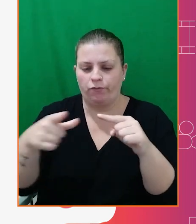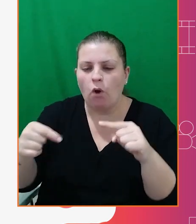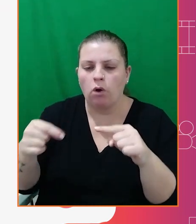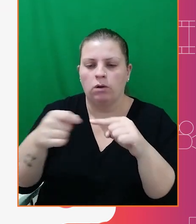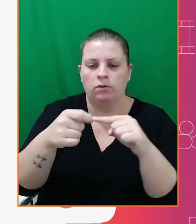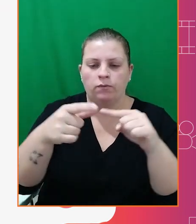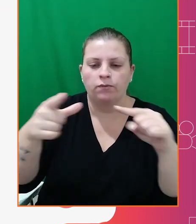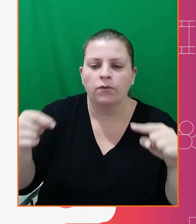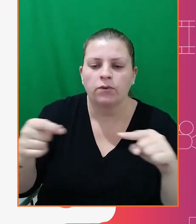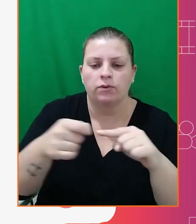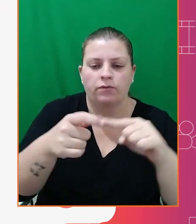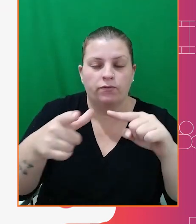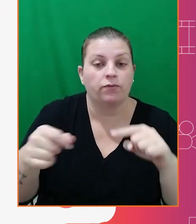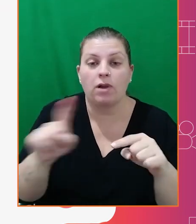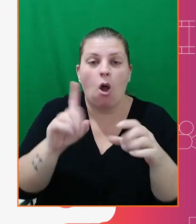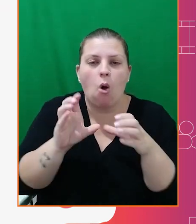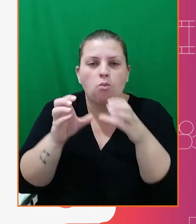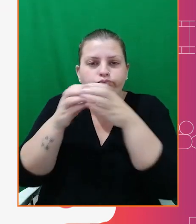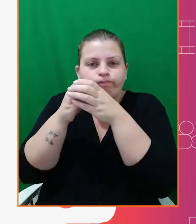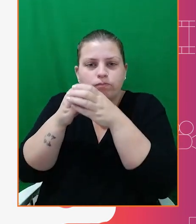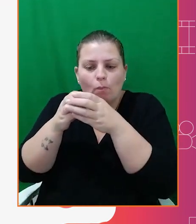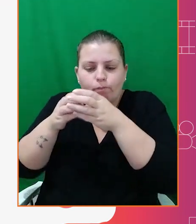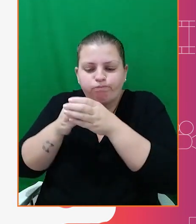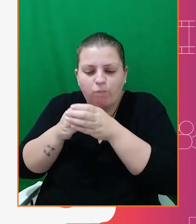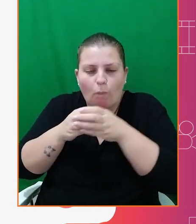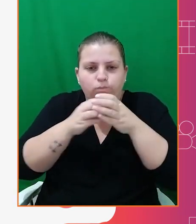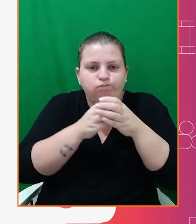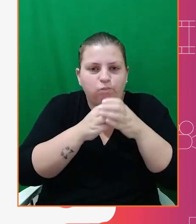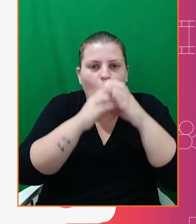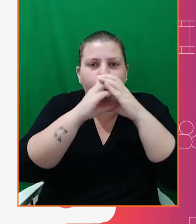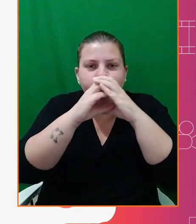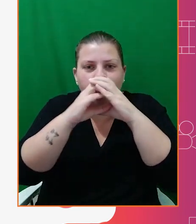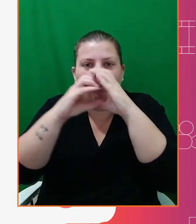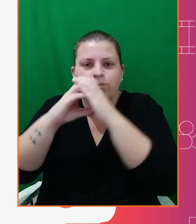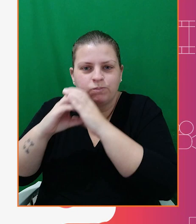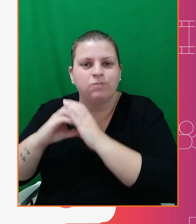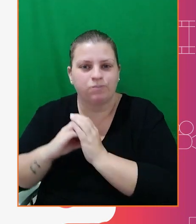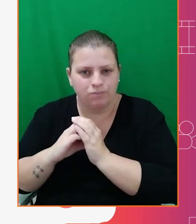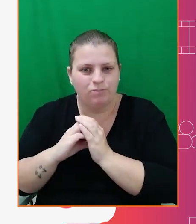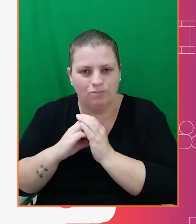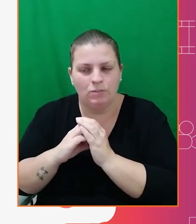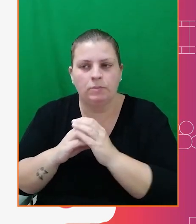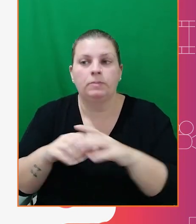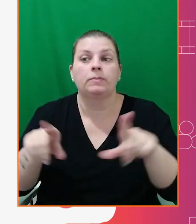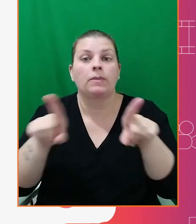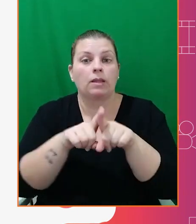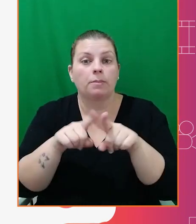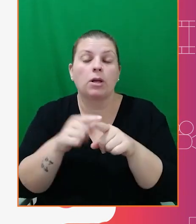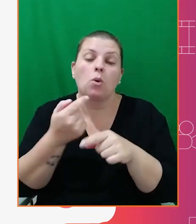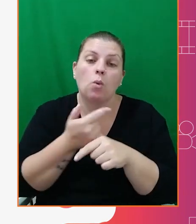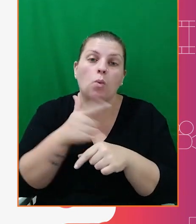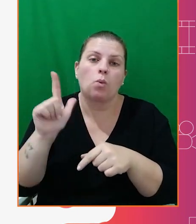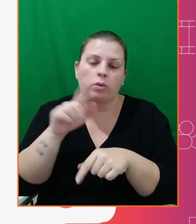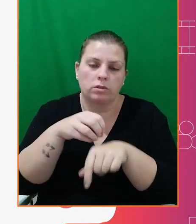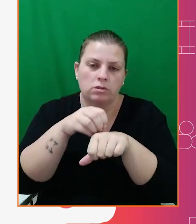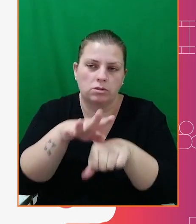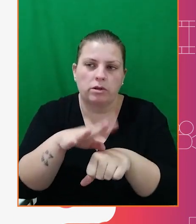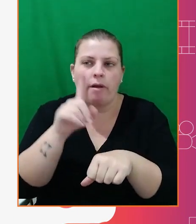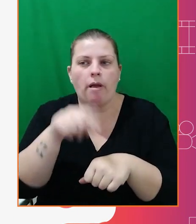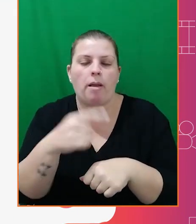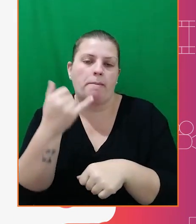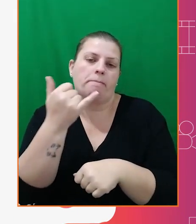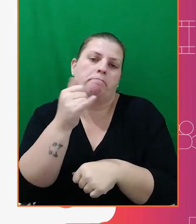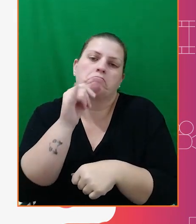folhinhas. Outra coisa que é interessante nesse tipo de desenho é que nós podemos trabalhar com outras texturas, como a da árvore, por